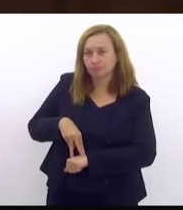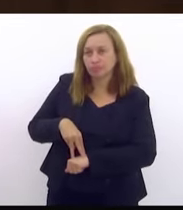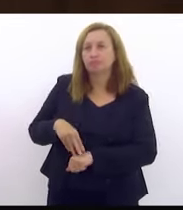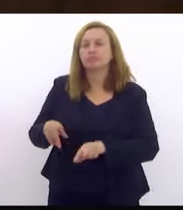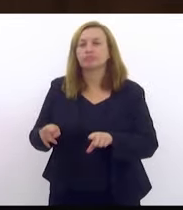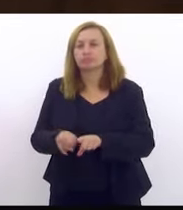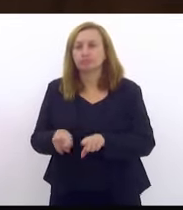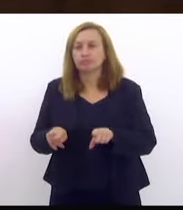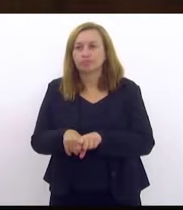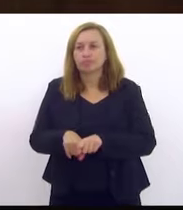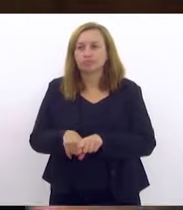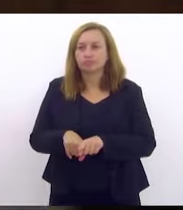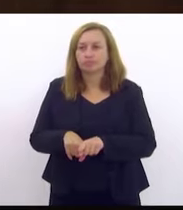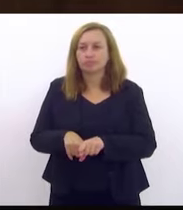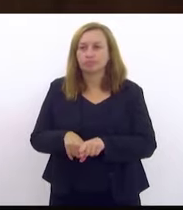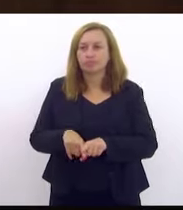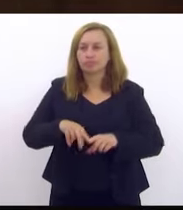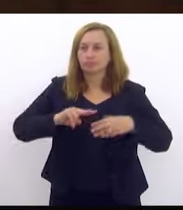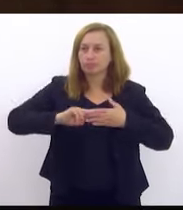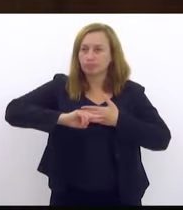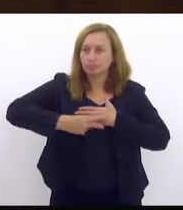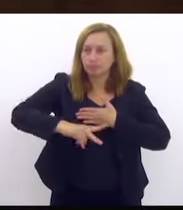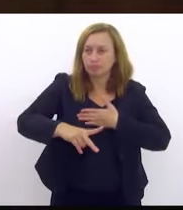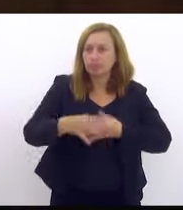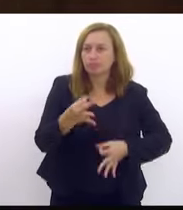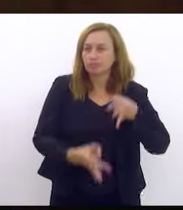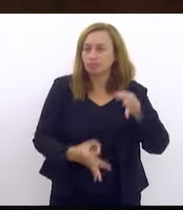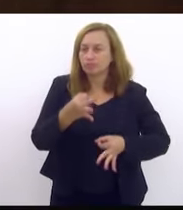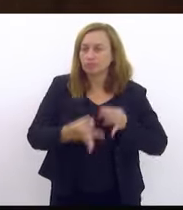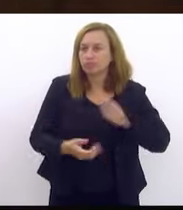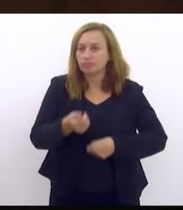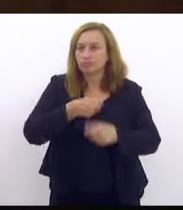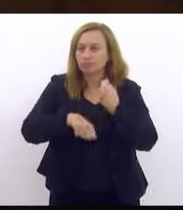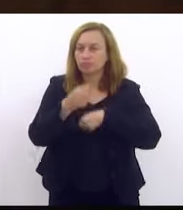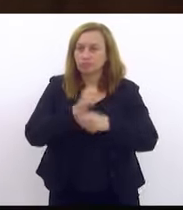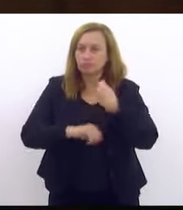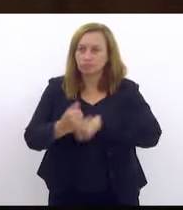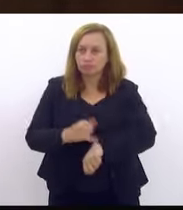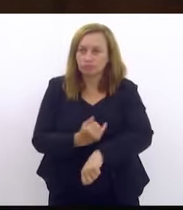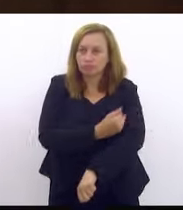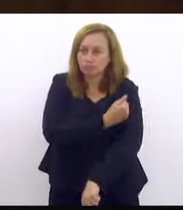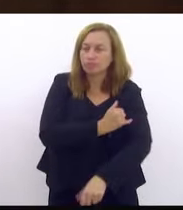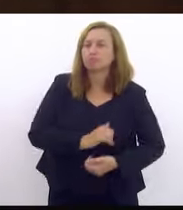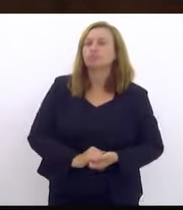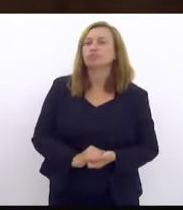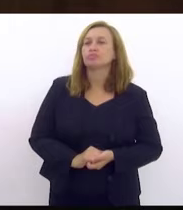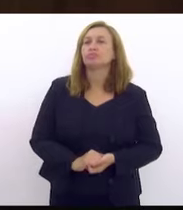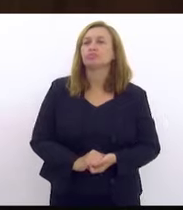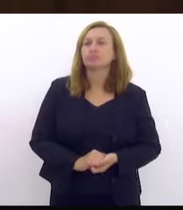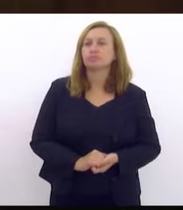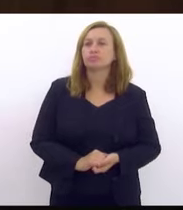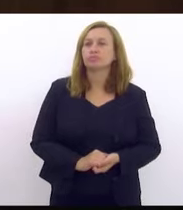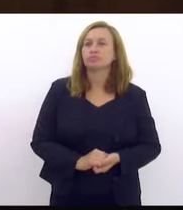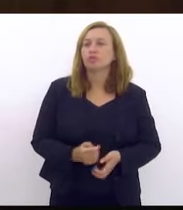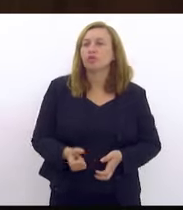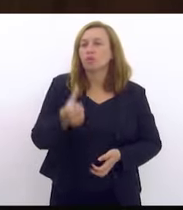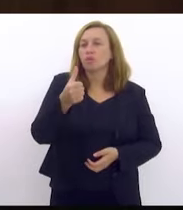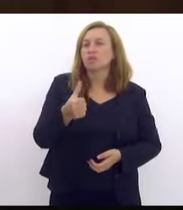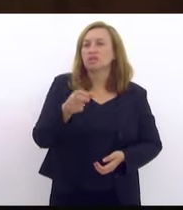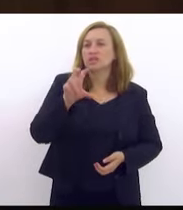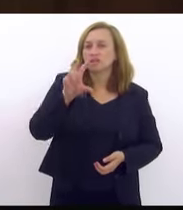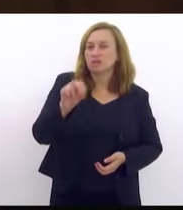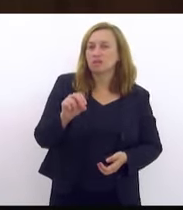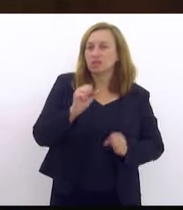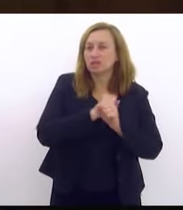a partir dali, as consequências jurídicas de administração de infraestrutura decorrentes de quase